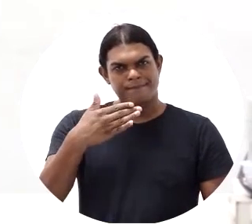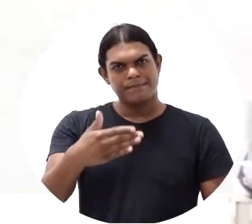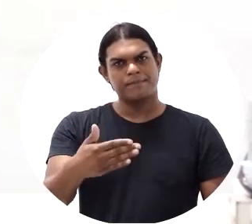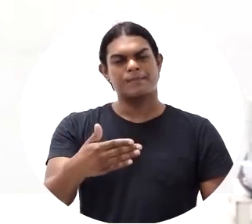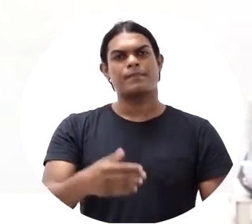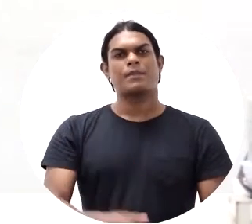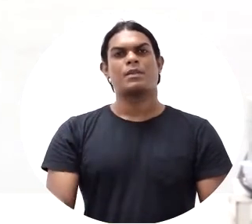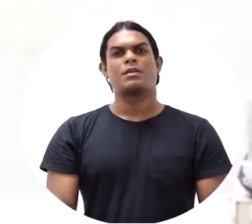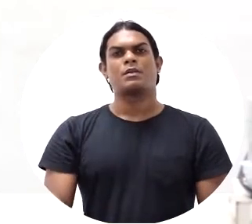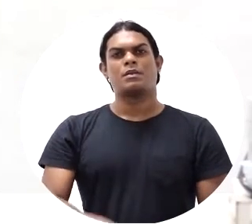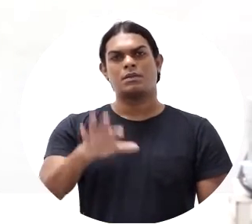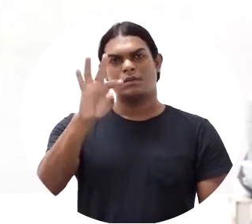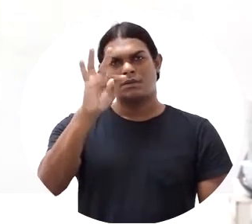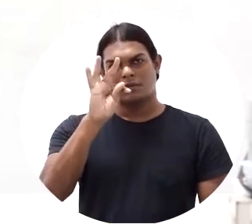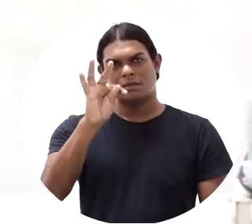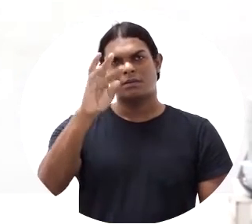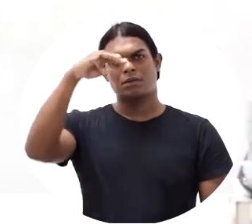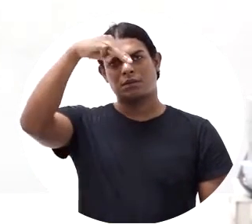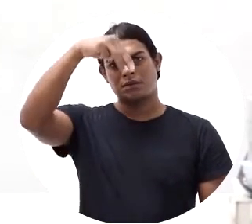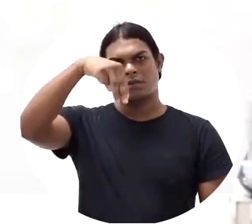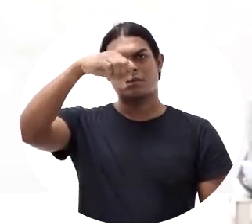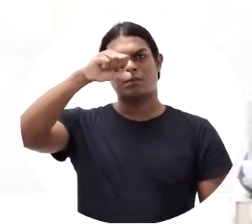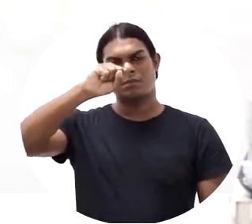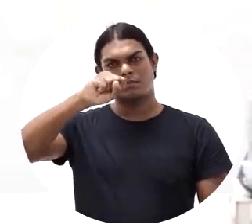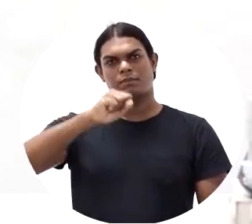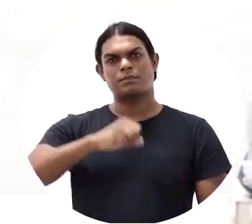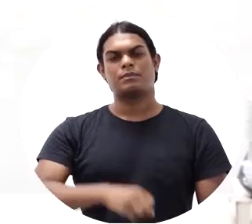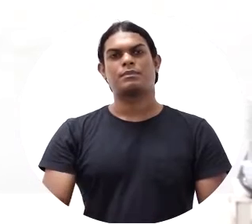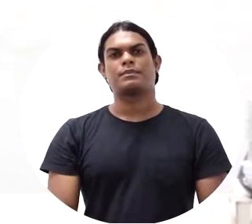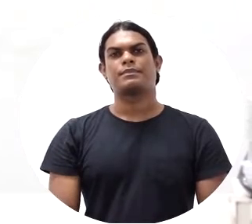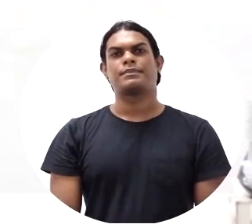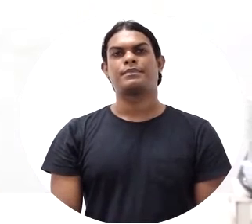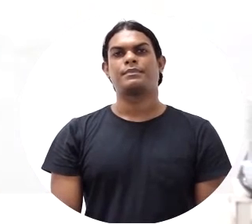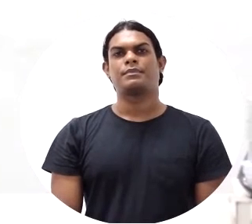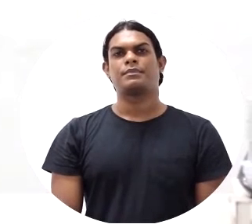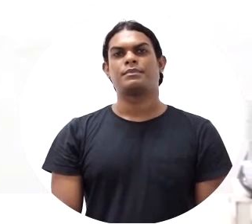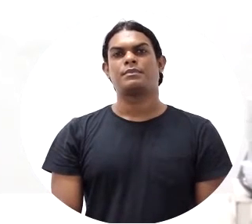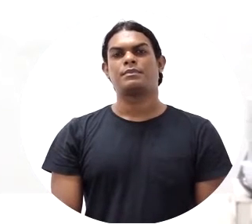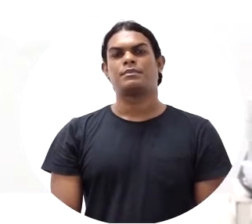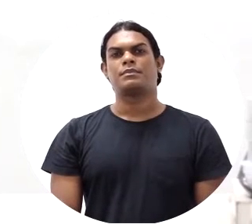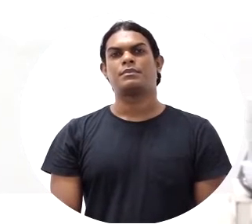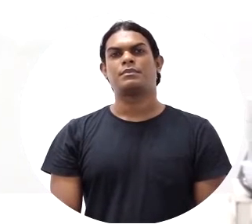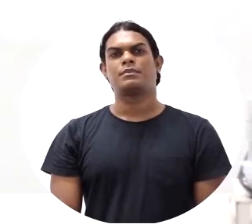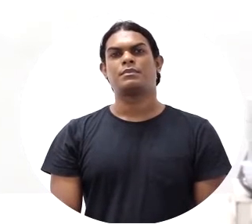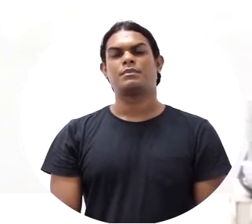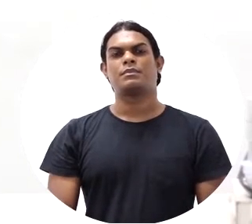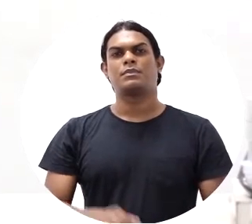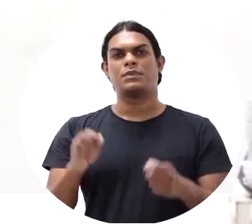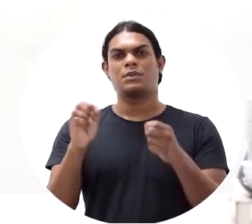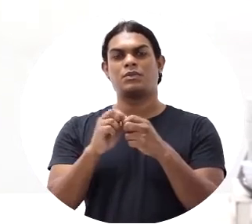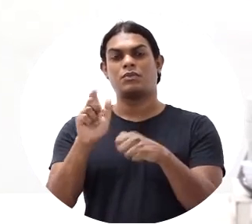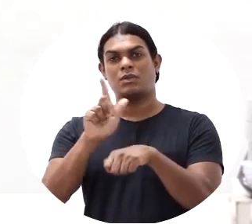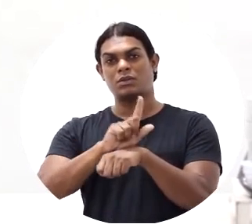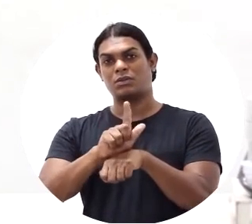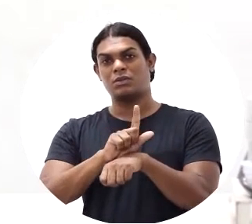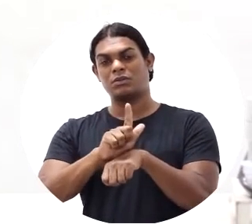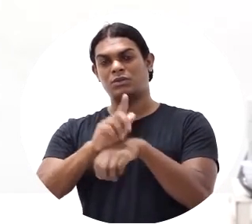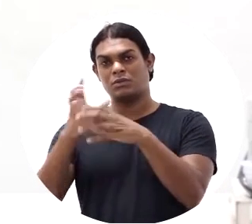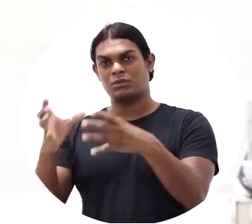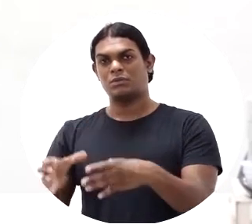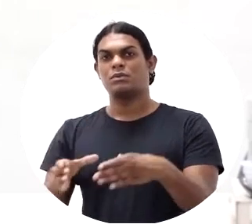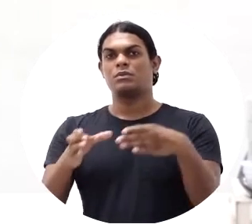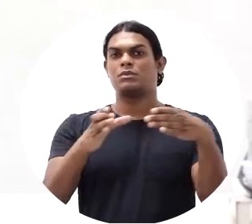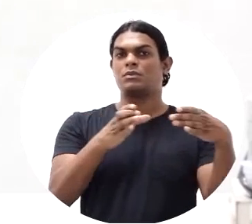Seguindo mais um pouco, nós temos o TMS, ou Sistema de Gerenciamento de Transportes, que ele faz a gestão dos